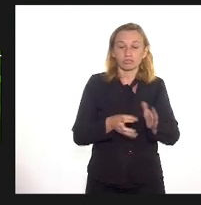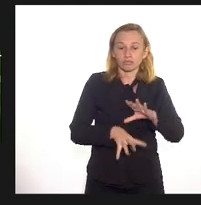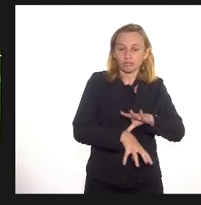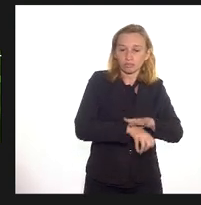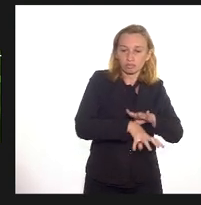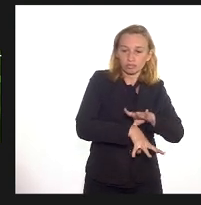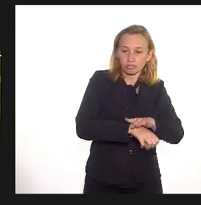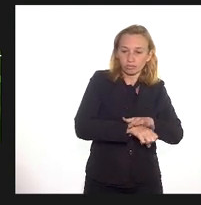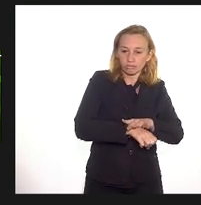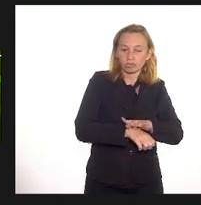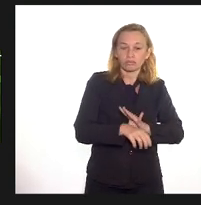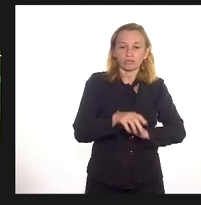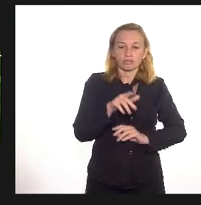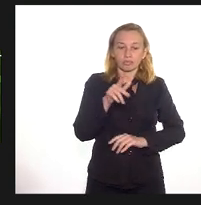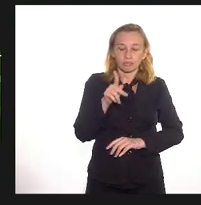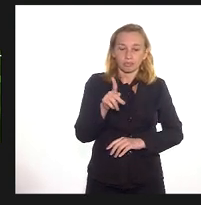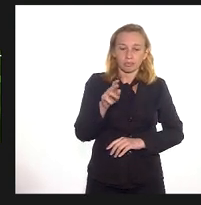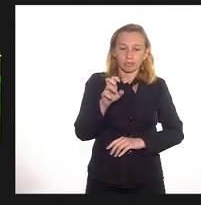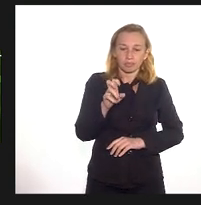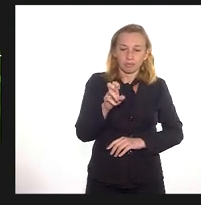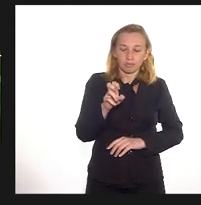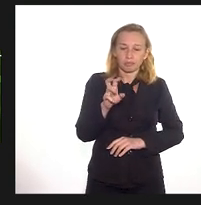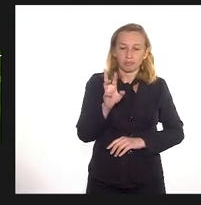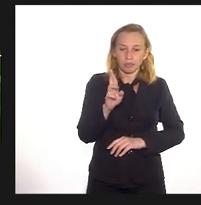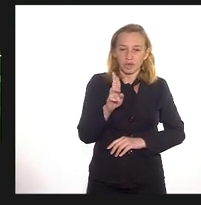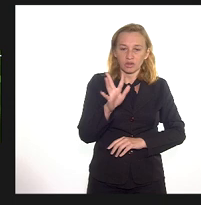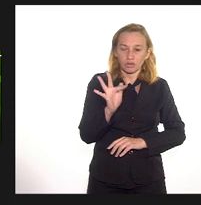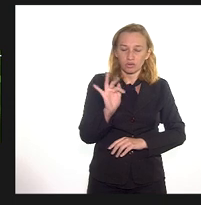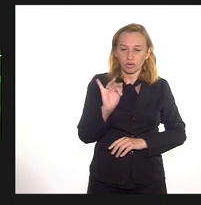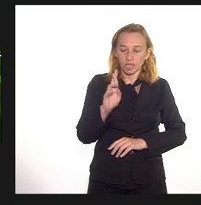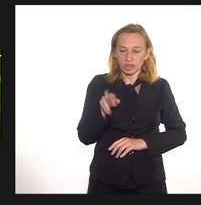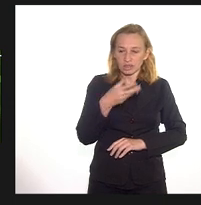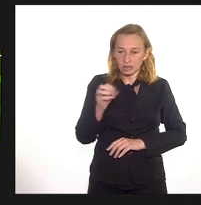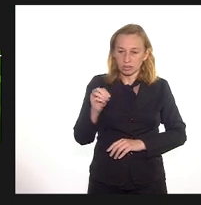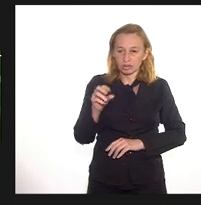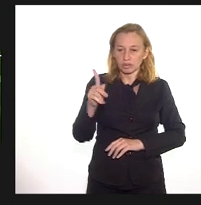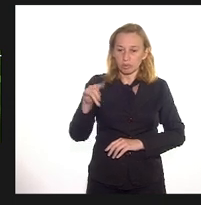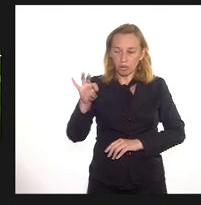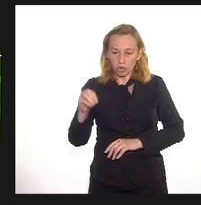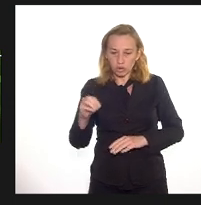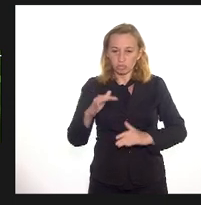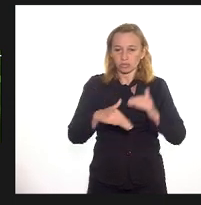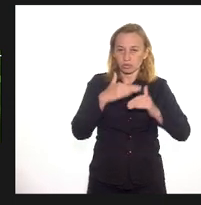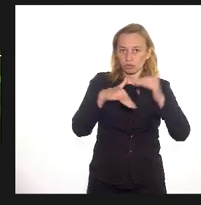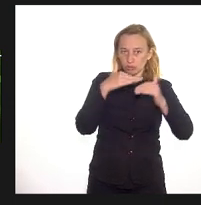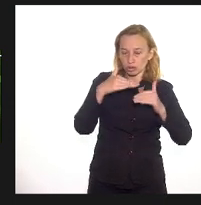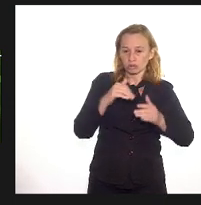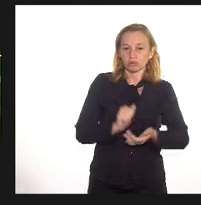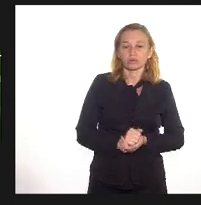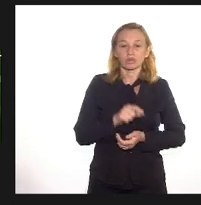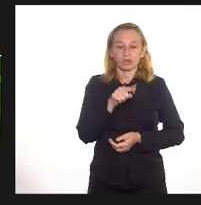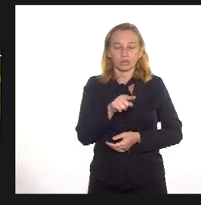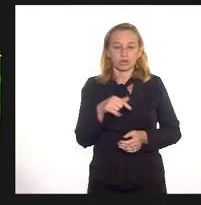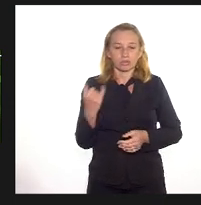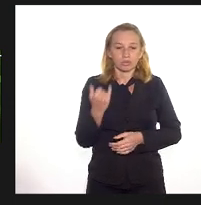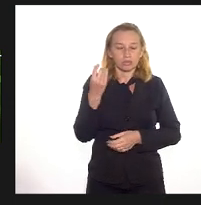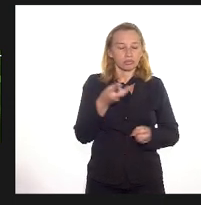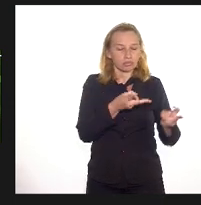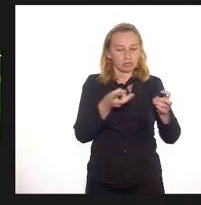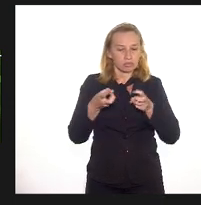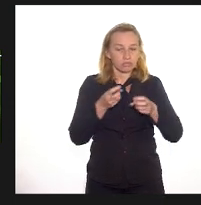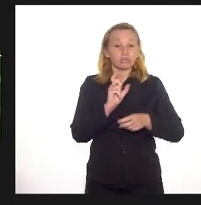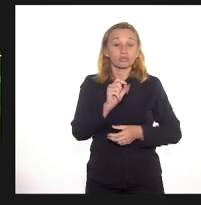e perfuração de poços, quanto na fase de produção e desenvolvimento. E aqui é importante notar